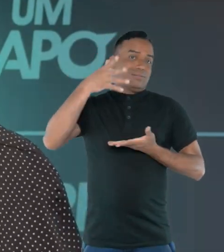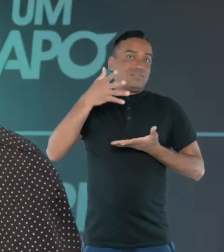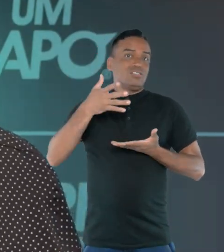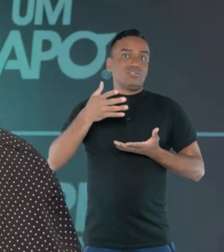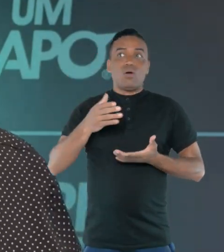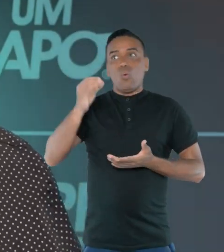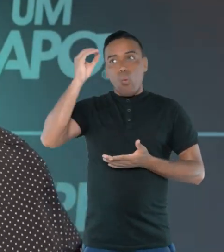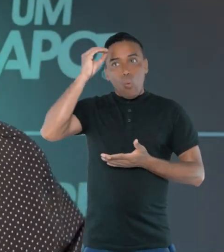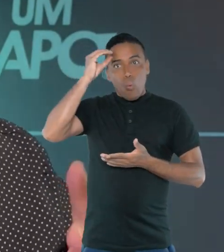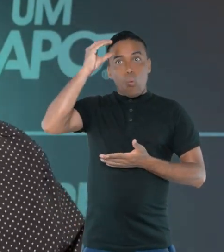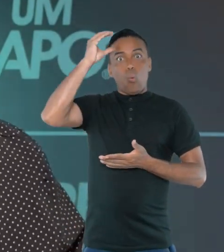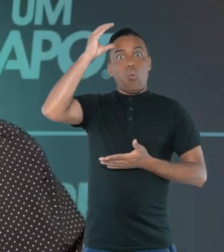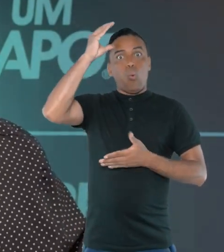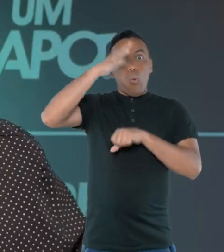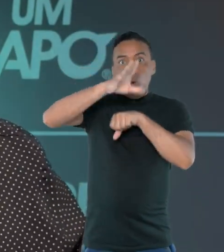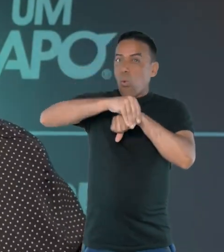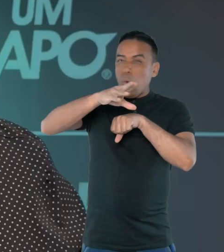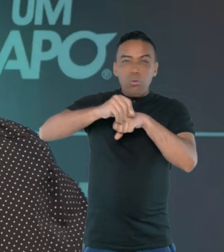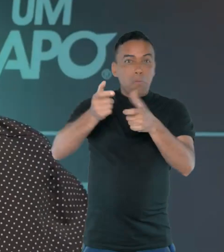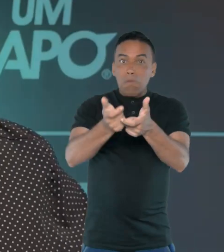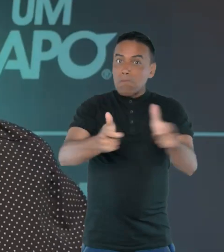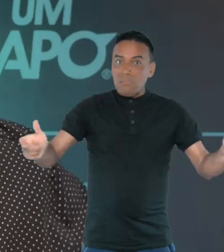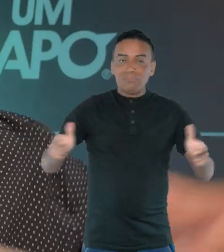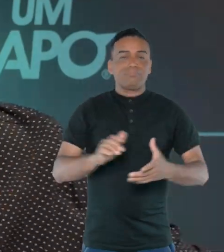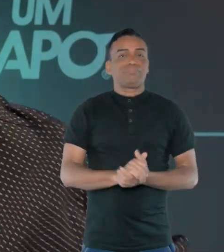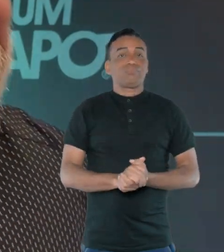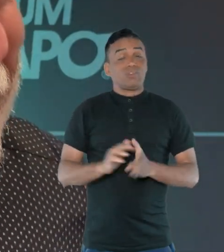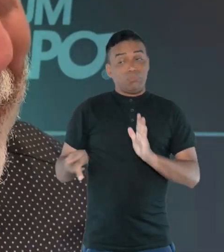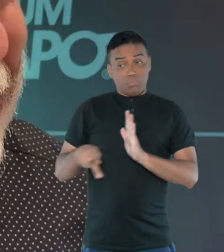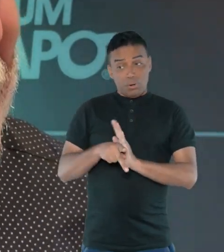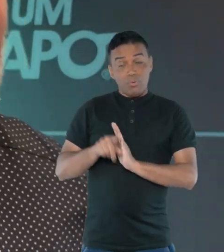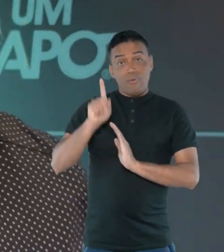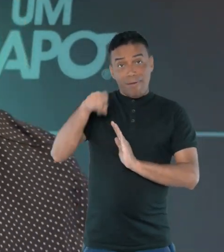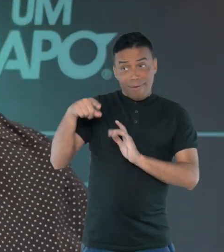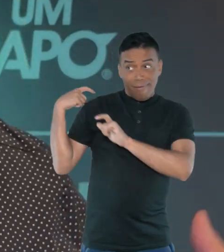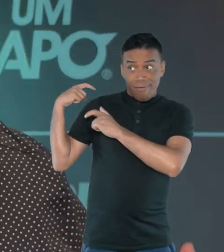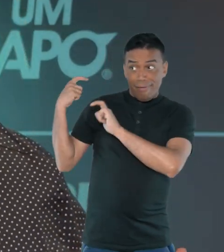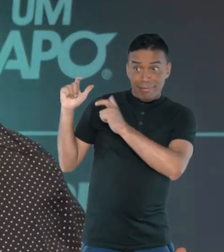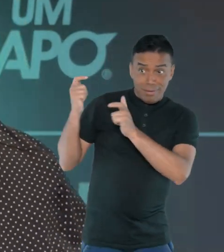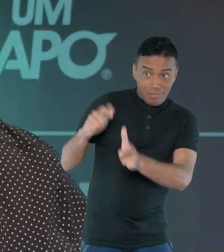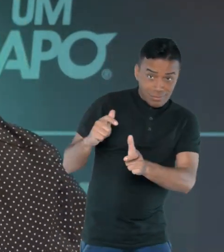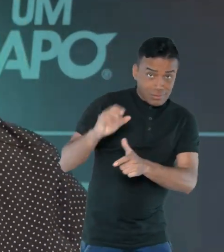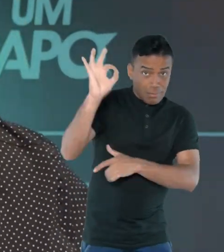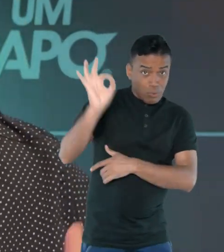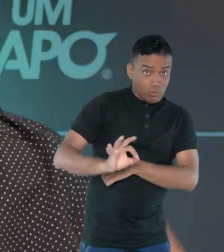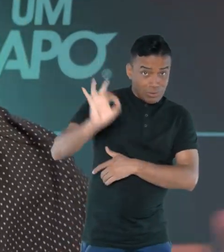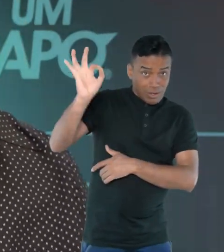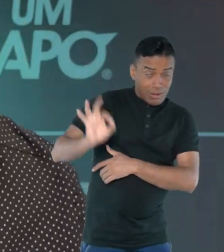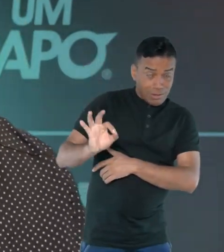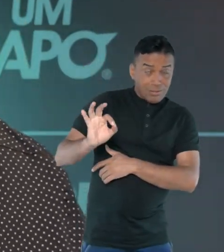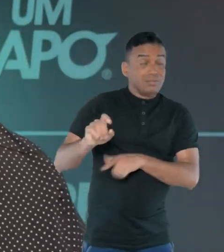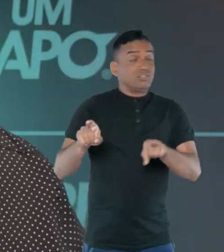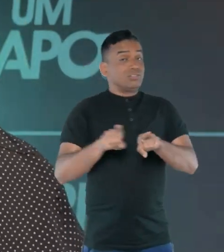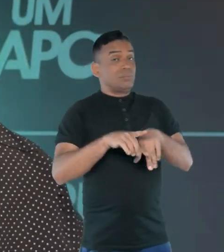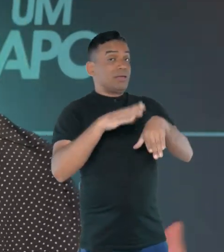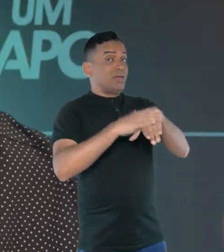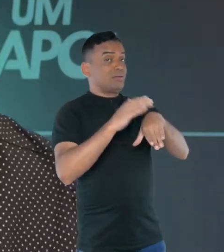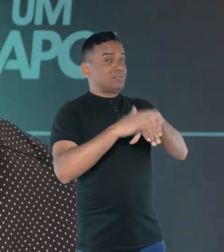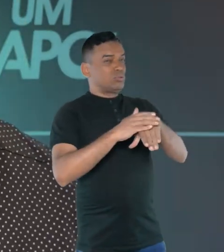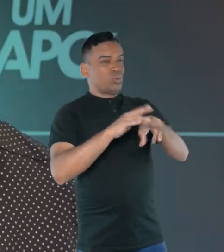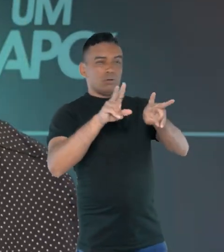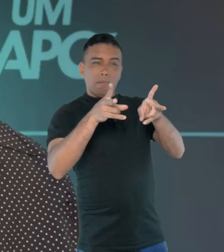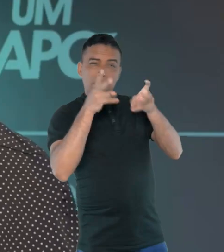Eu queria saber qual é a porção que é uma herança e qual é essa porção mesmo da sua observação